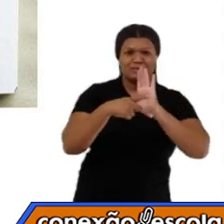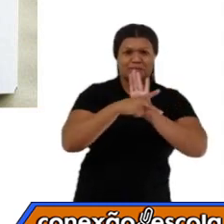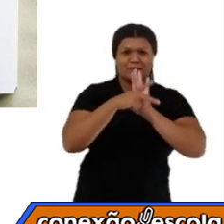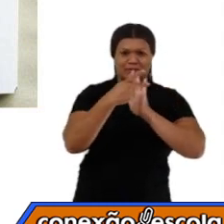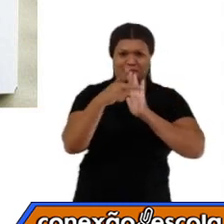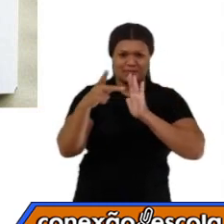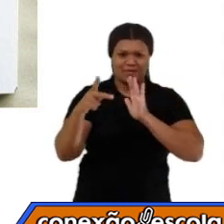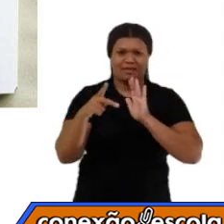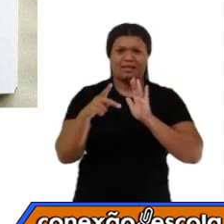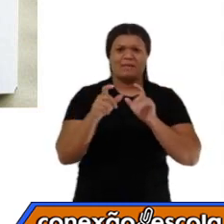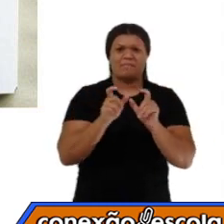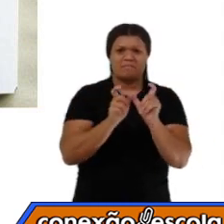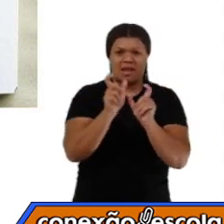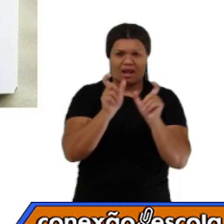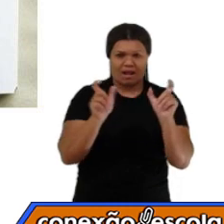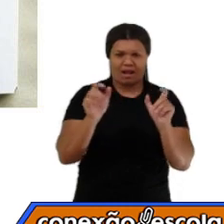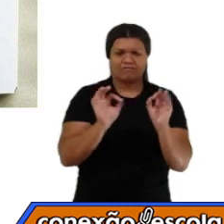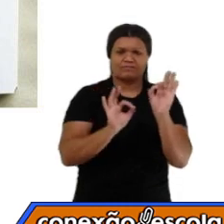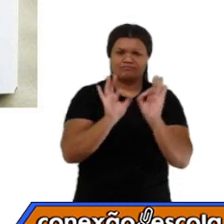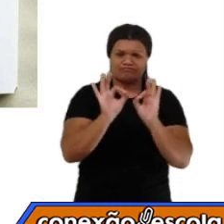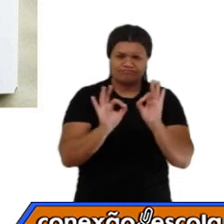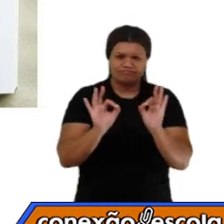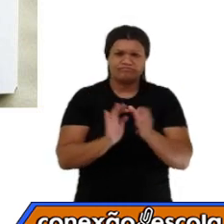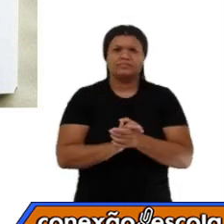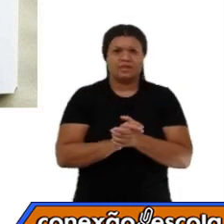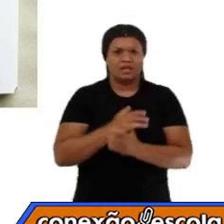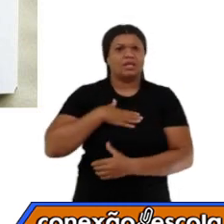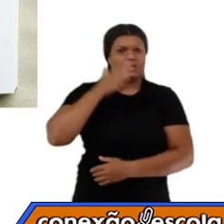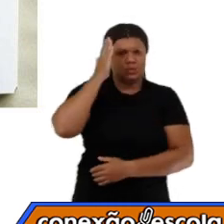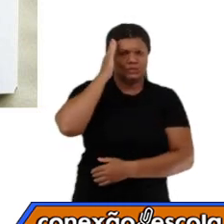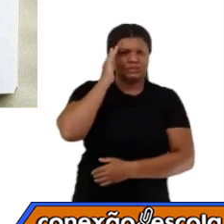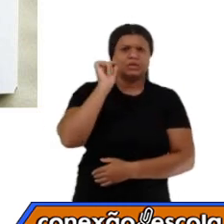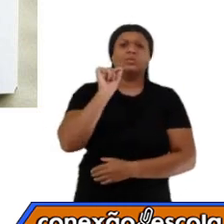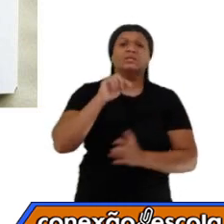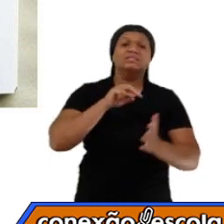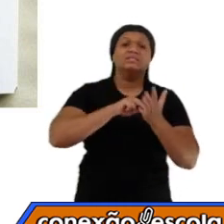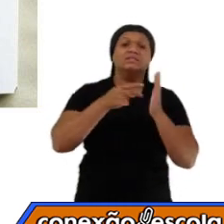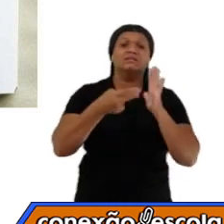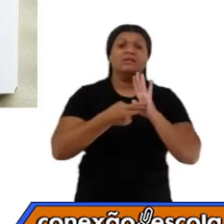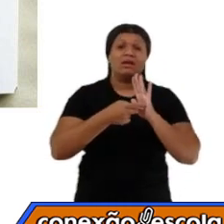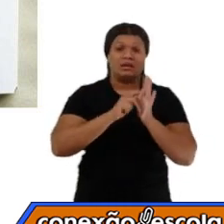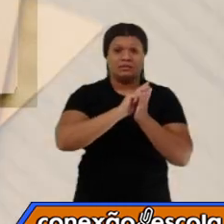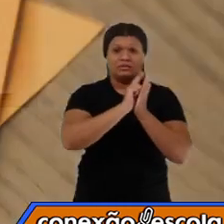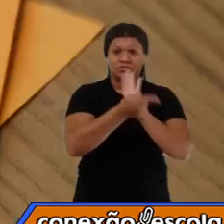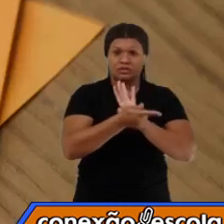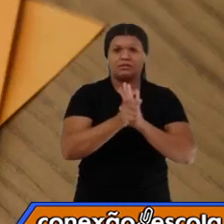qual as palavras estão organizadas, eu sei que se trata de um poema.